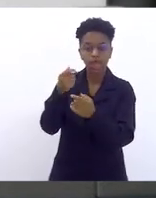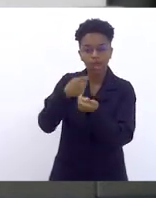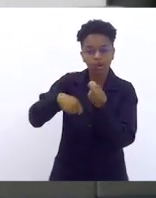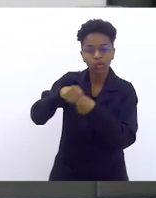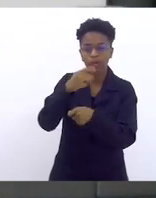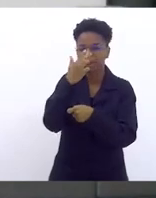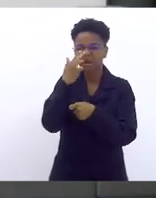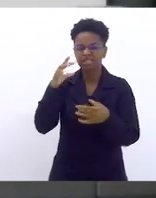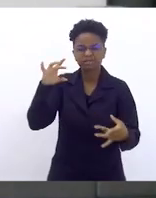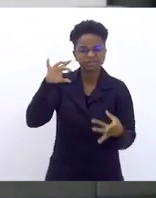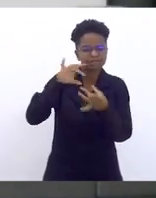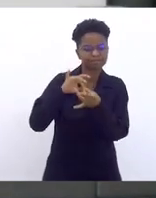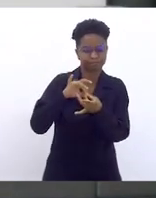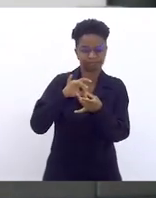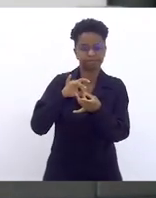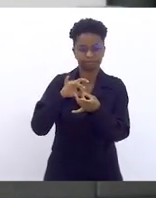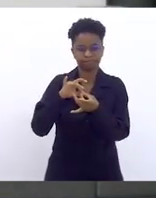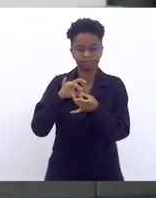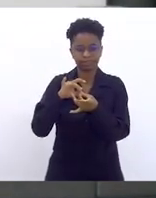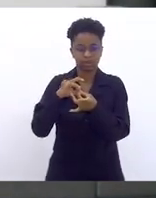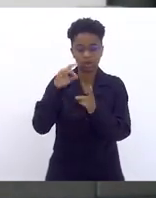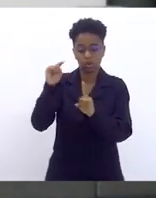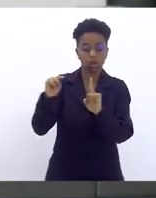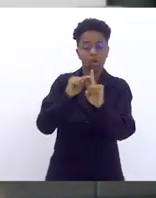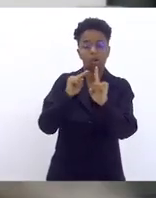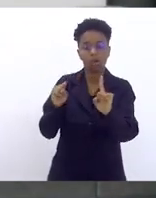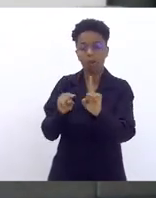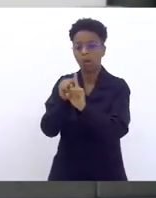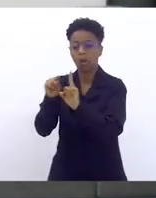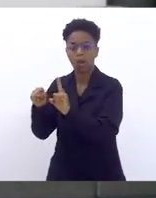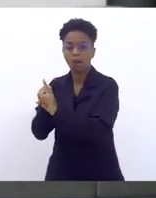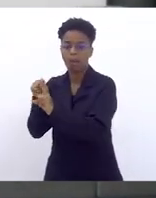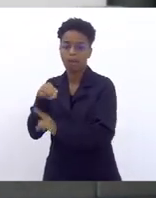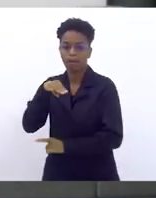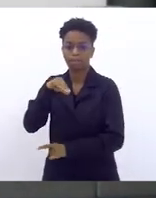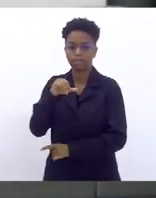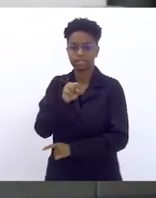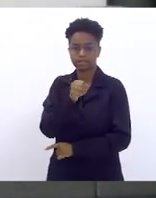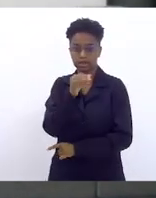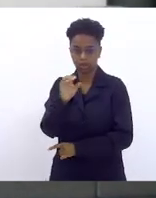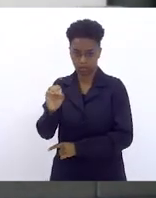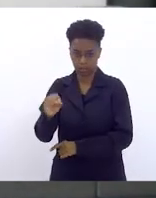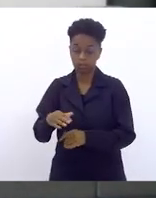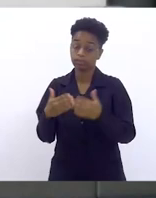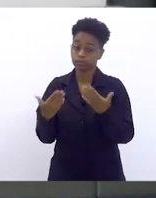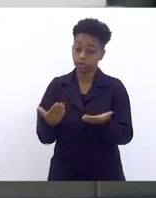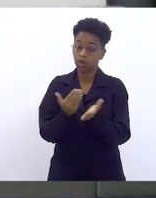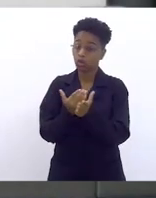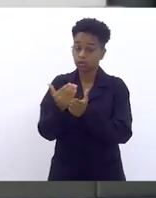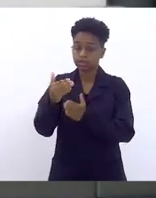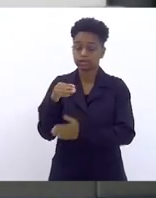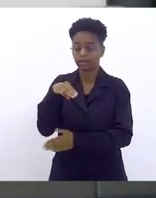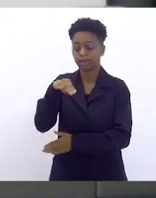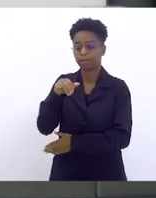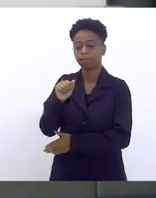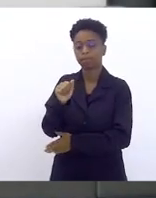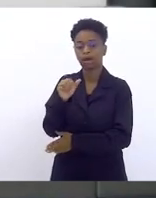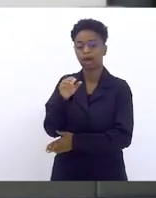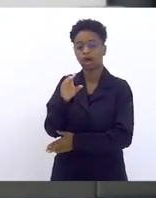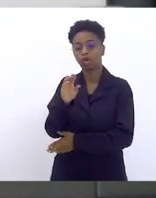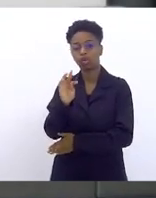subordinado a essas metas a essas missões então nós começamos com as macro tendências globais nós vamos